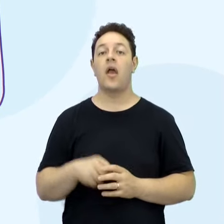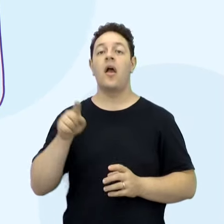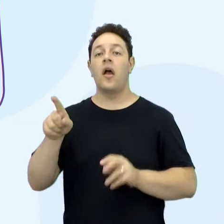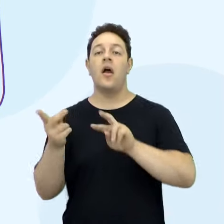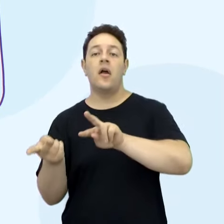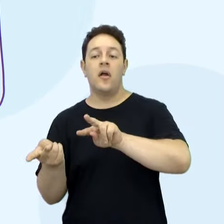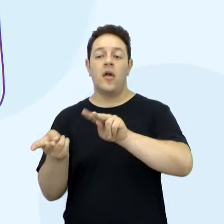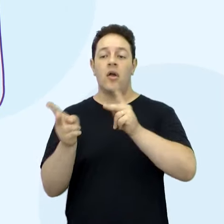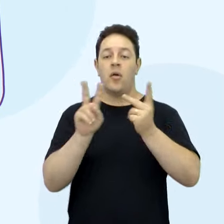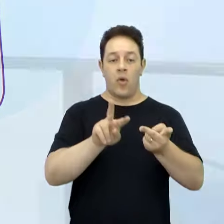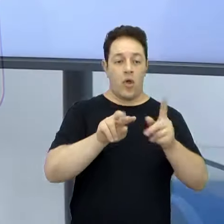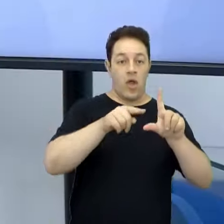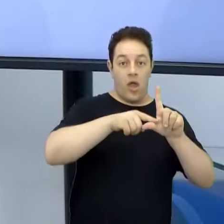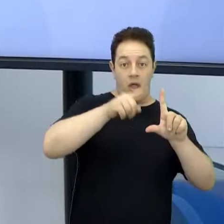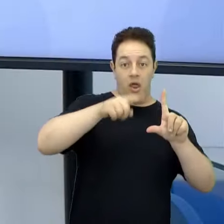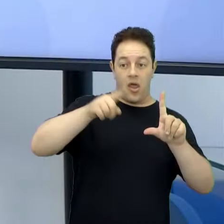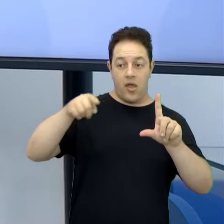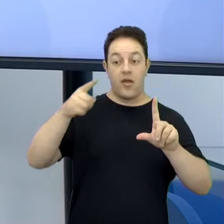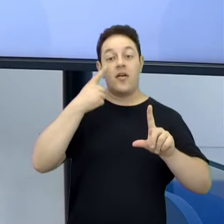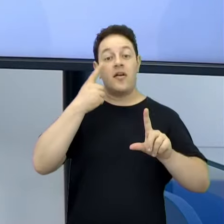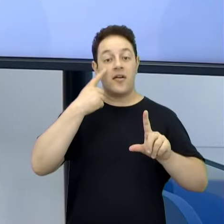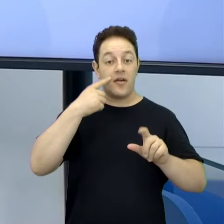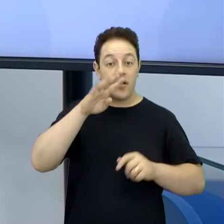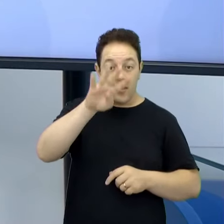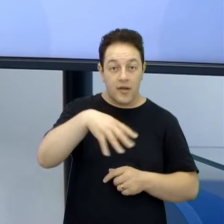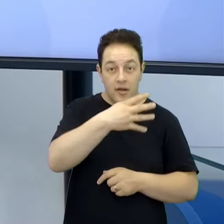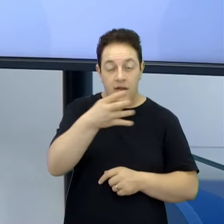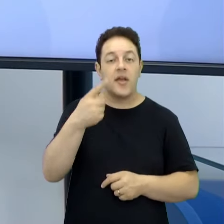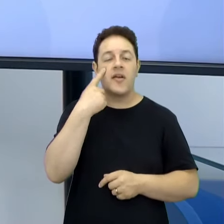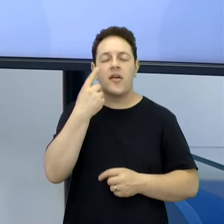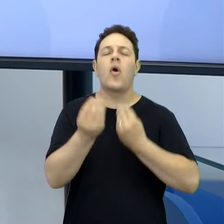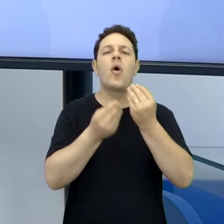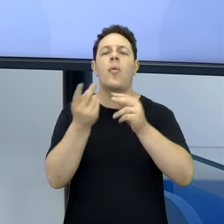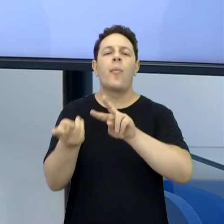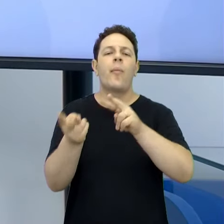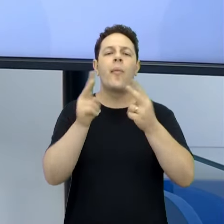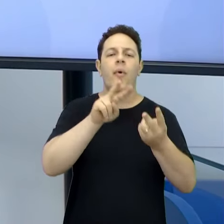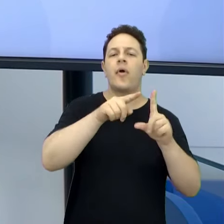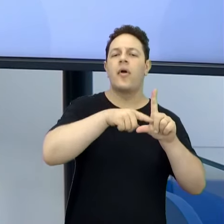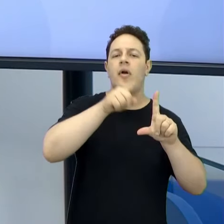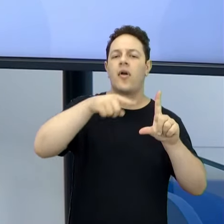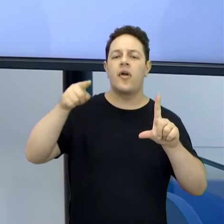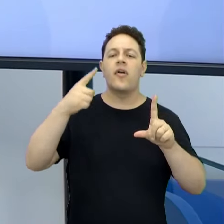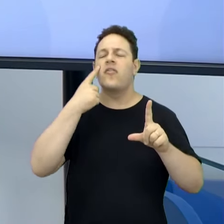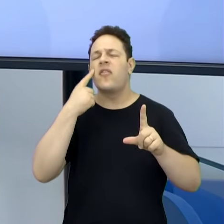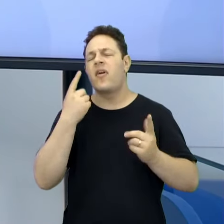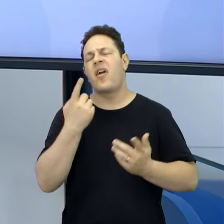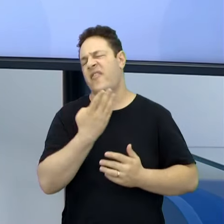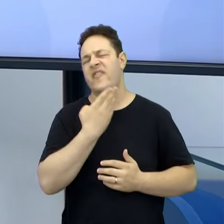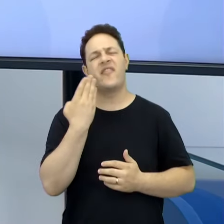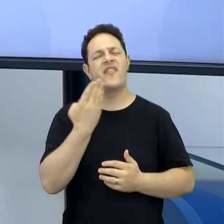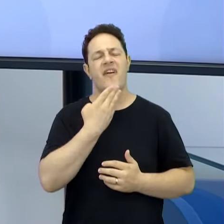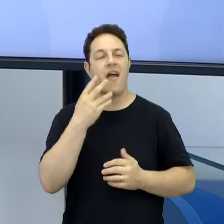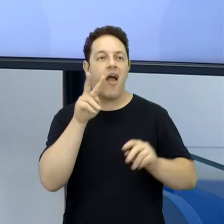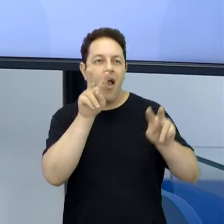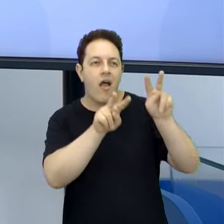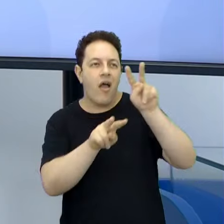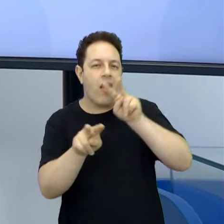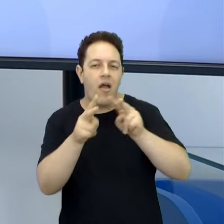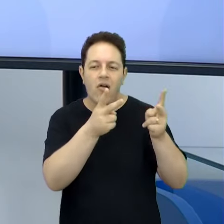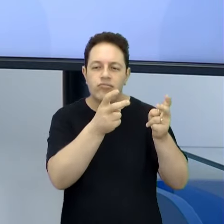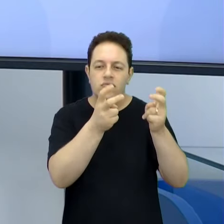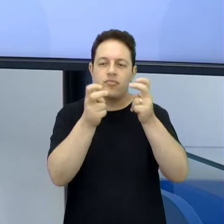disso, eu vou levar vocês agora para o Excel para a gente fazer o gráfico disso e vocês verem como fica fácil de visualizar aí